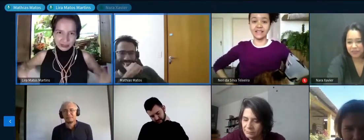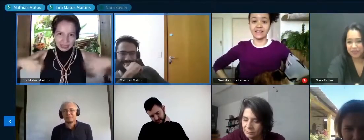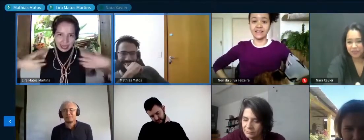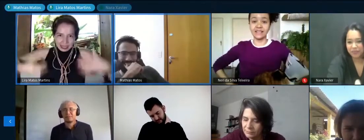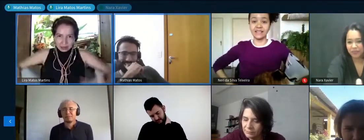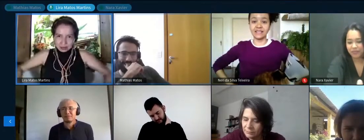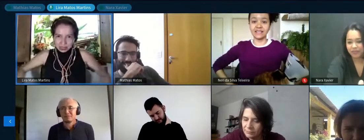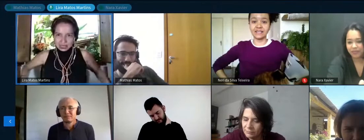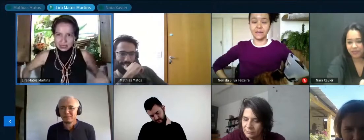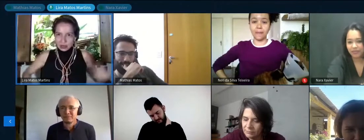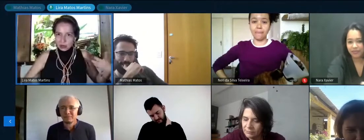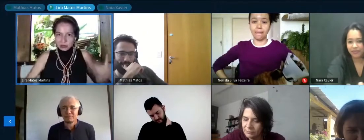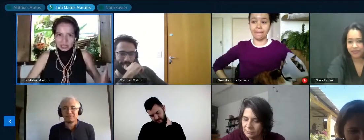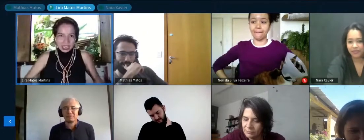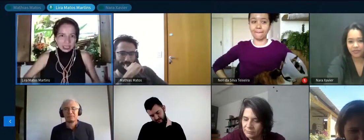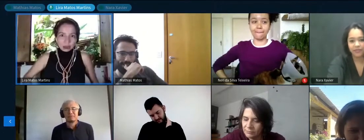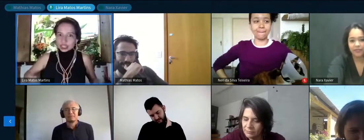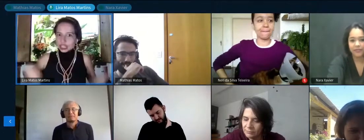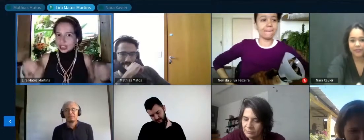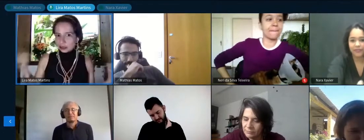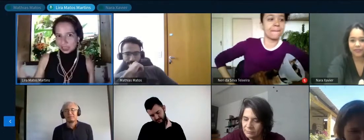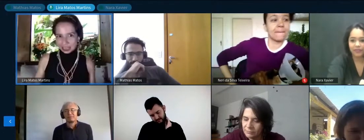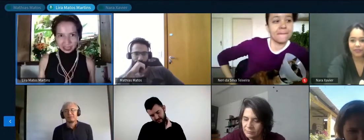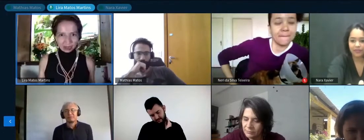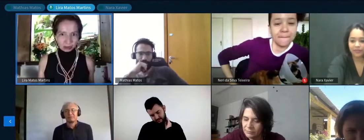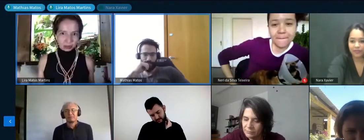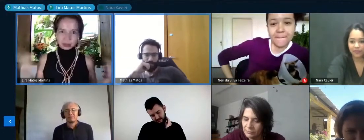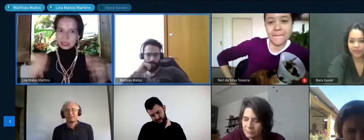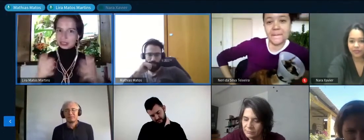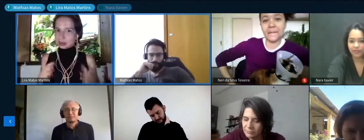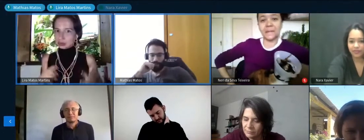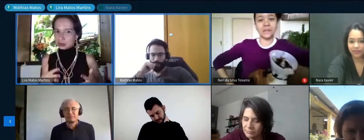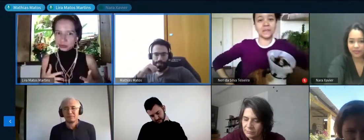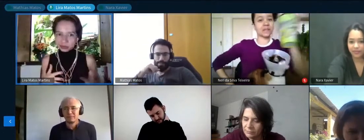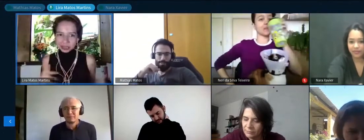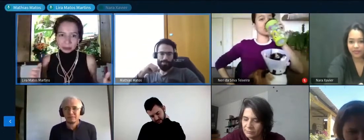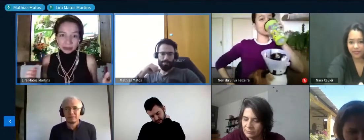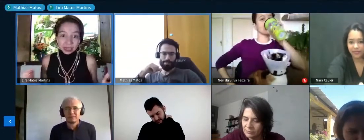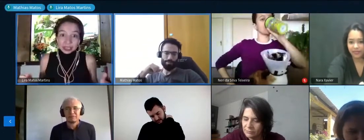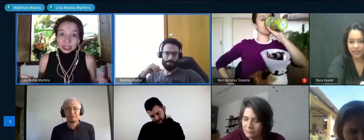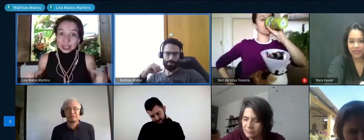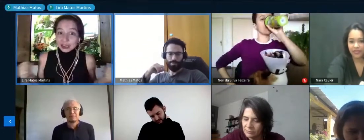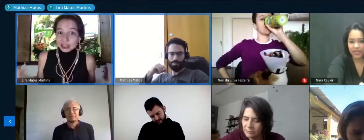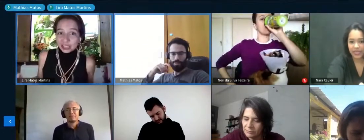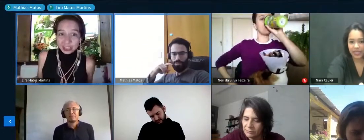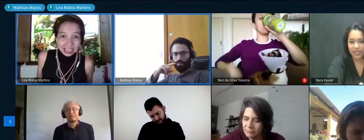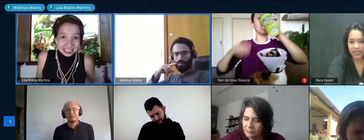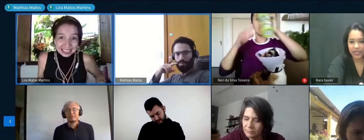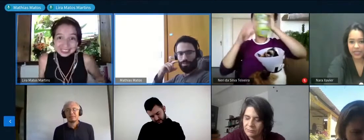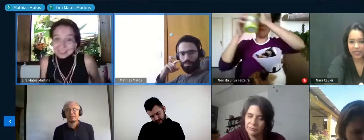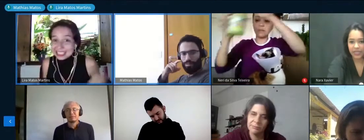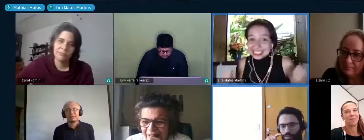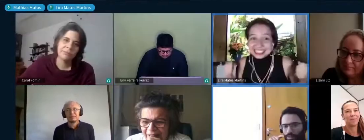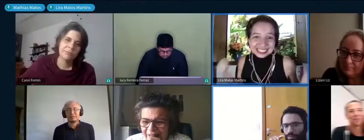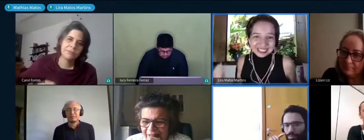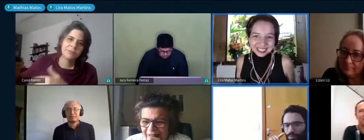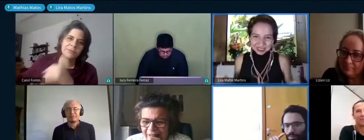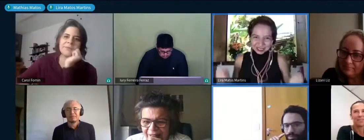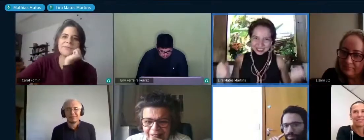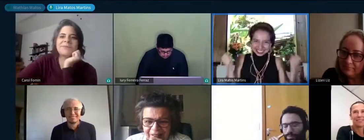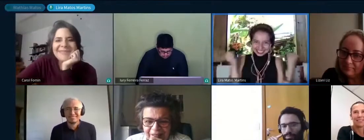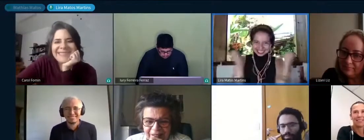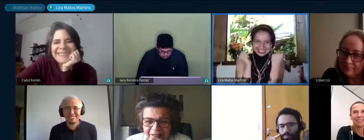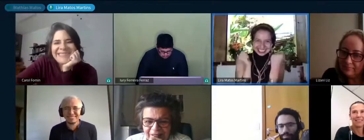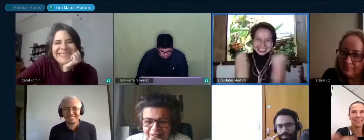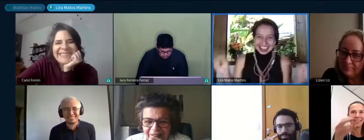aqui, ficar aquela pizza enorme. E aí eu tirei o casaco, porque eu falei assim, tá muito feio. Só que aí eu tirei o casaco e comecei a sentir